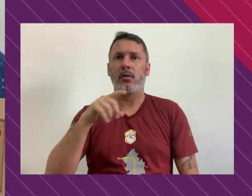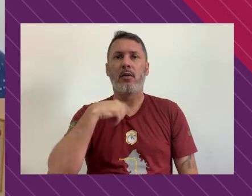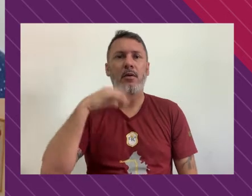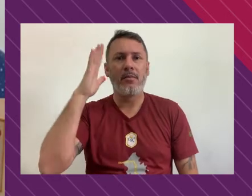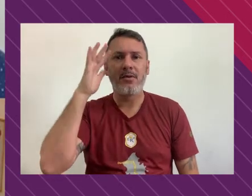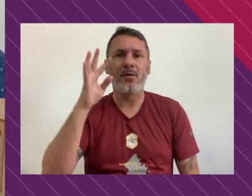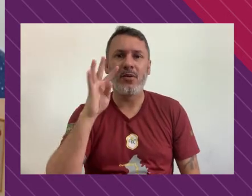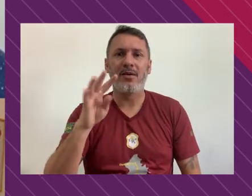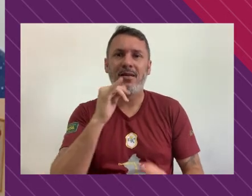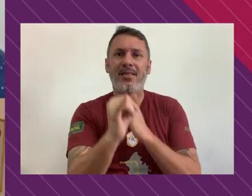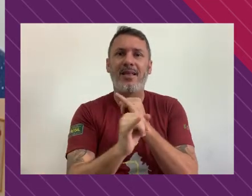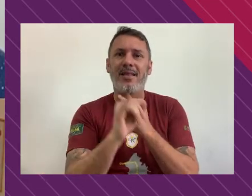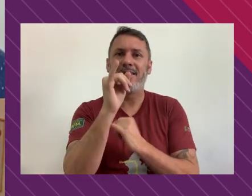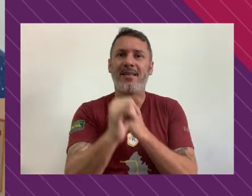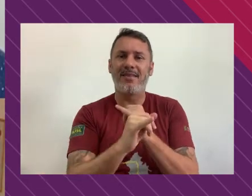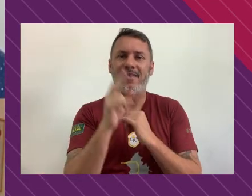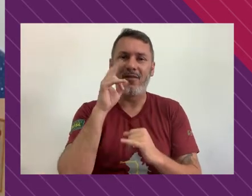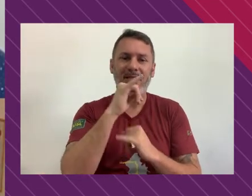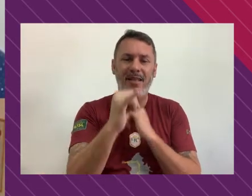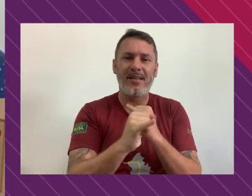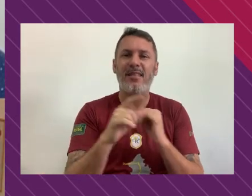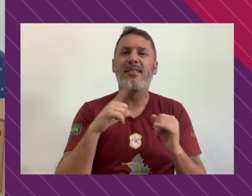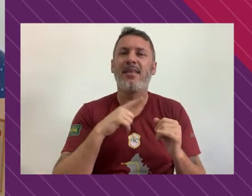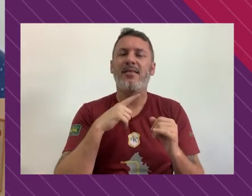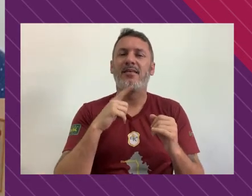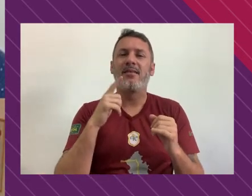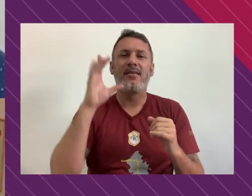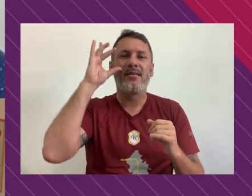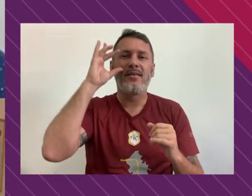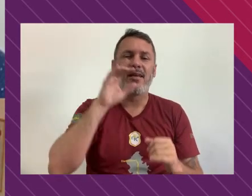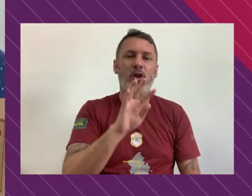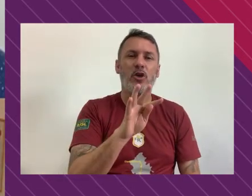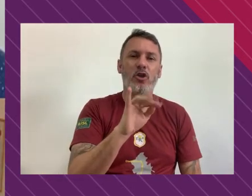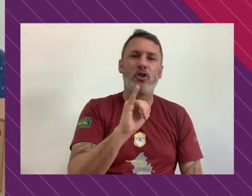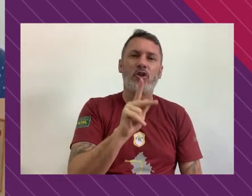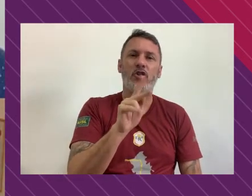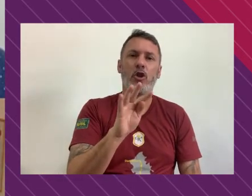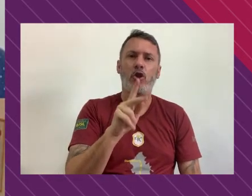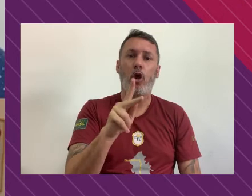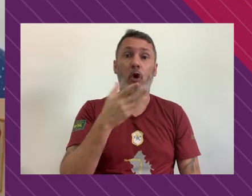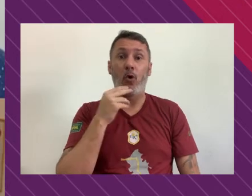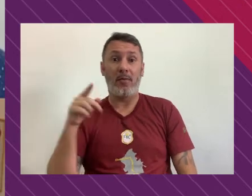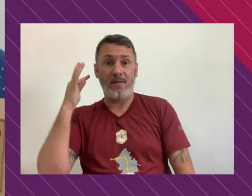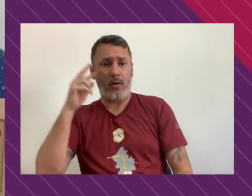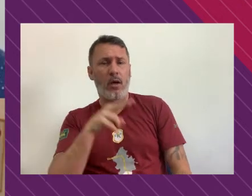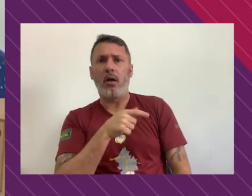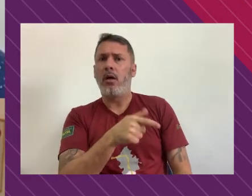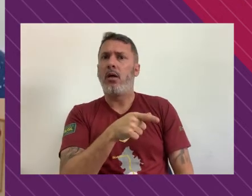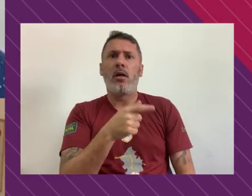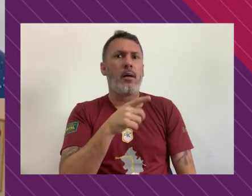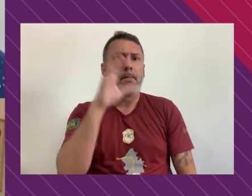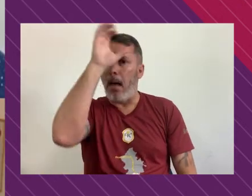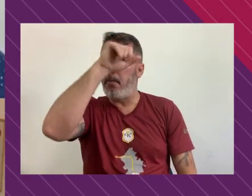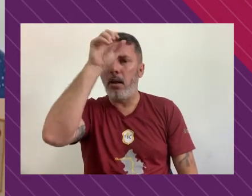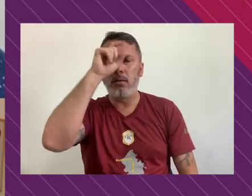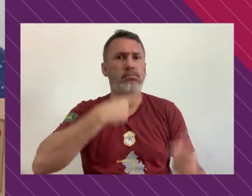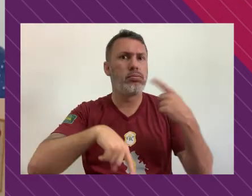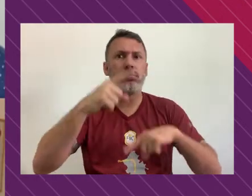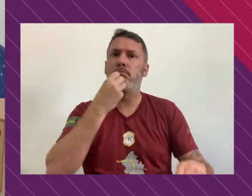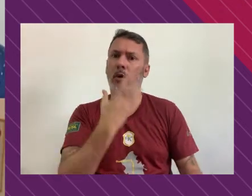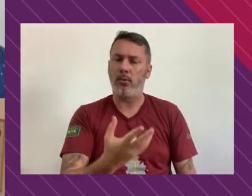homens, né? Em muitos dos casos, homens brancos, heterossexuais, sem deficiência, não